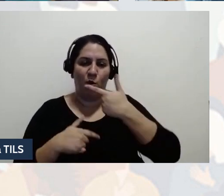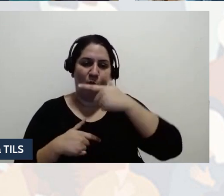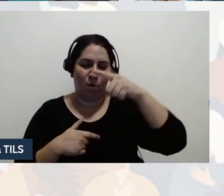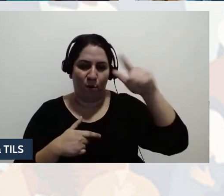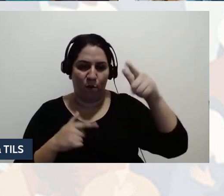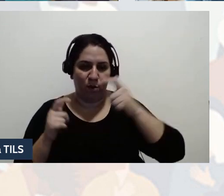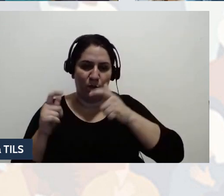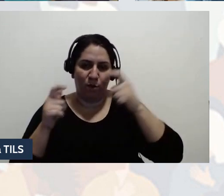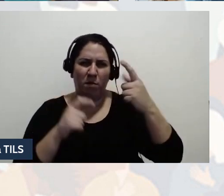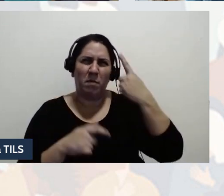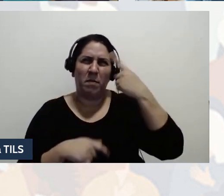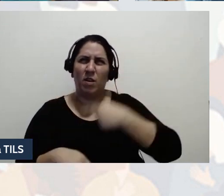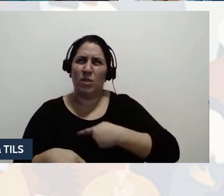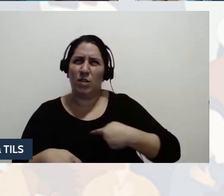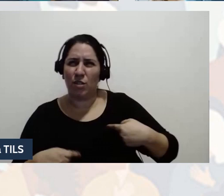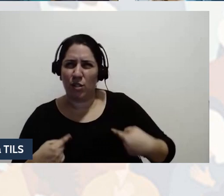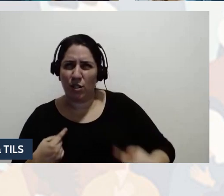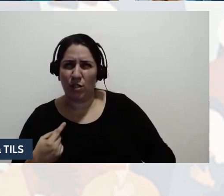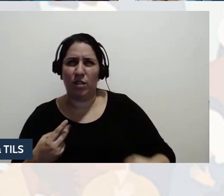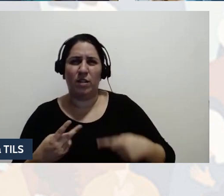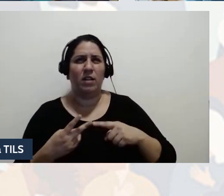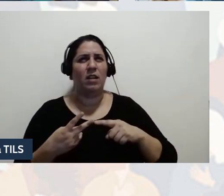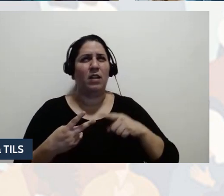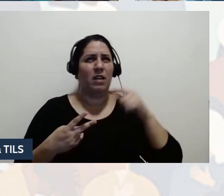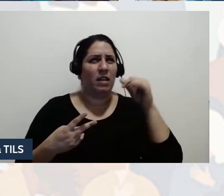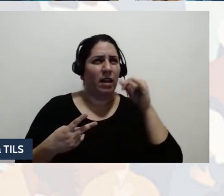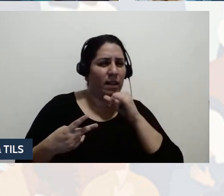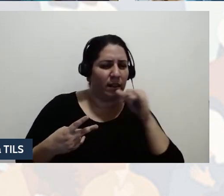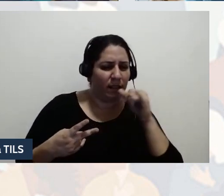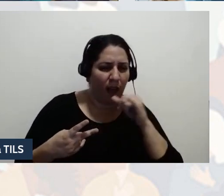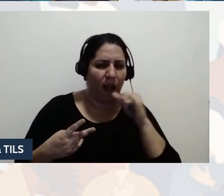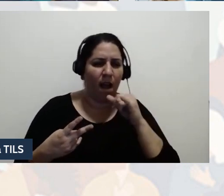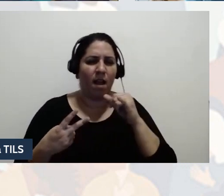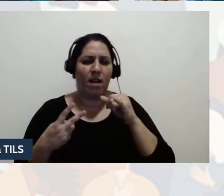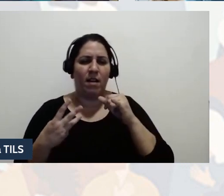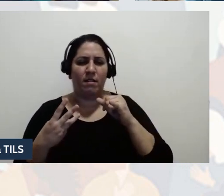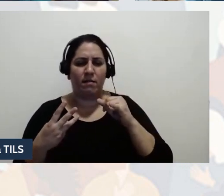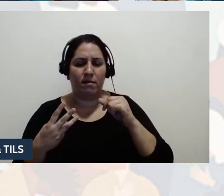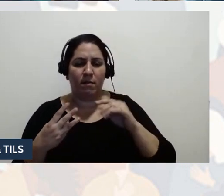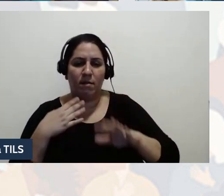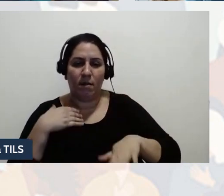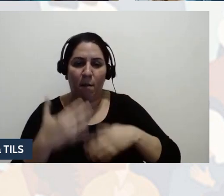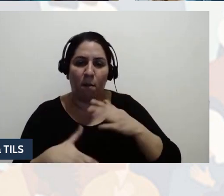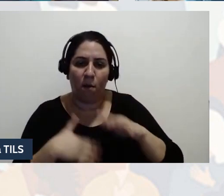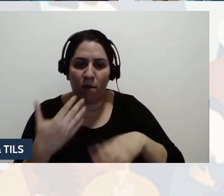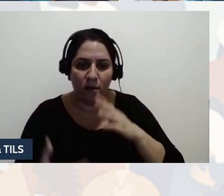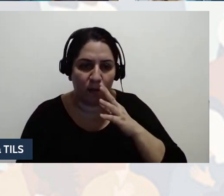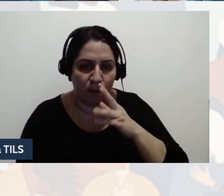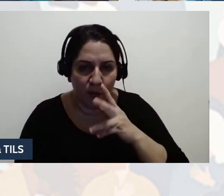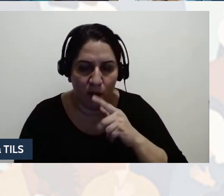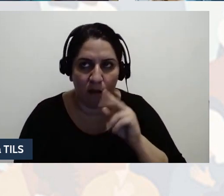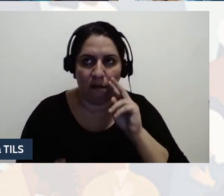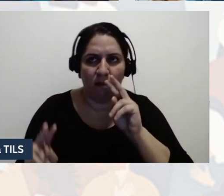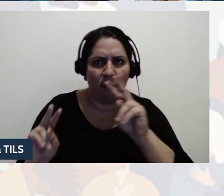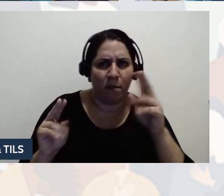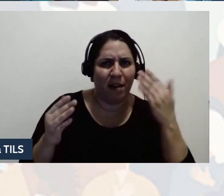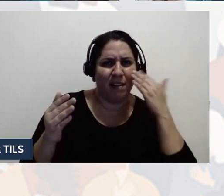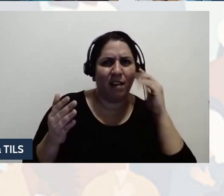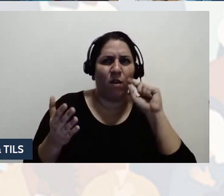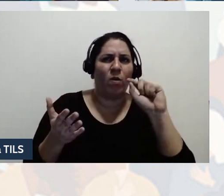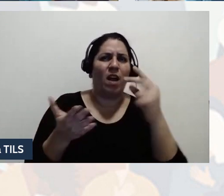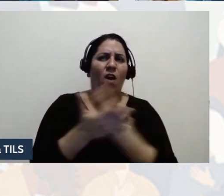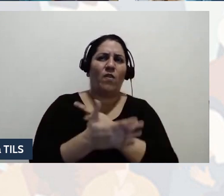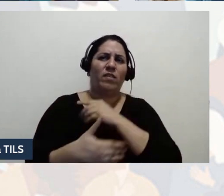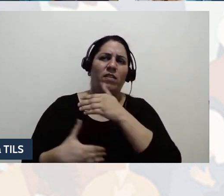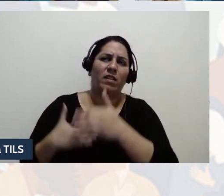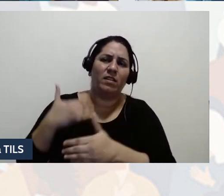na China, depois na Itália, e mesmo assim a gente levou muito tempo para entender o que estava acontecendo, né? Todo